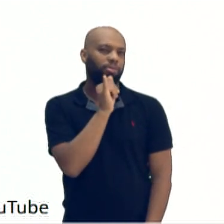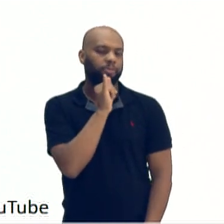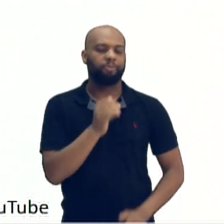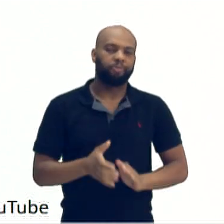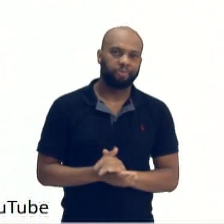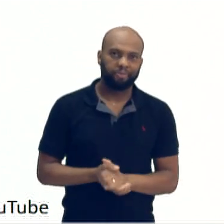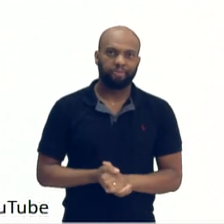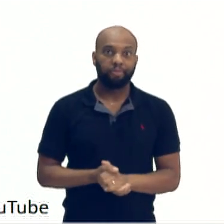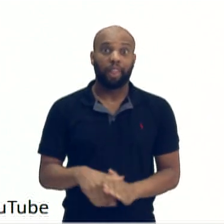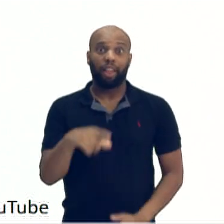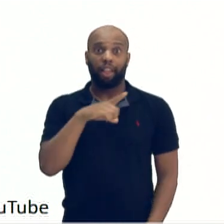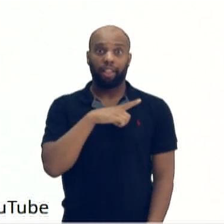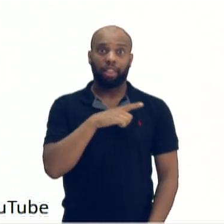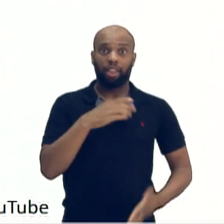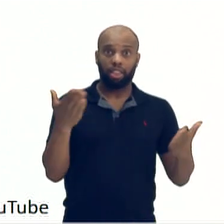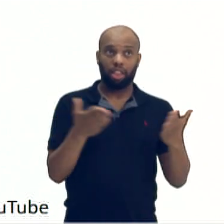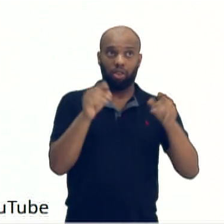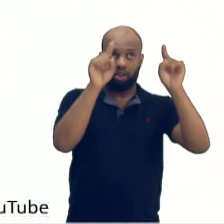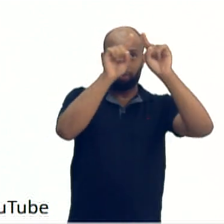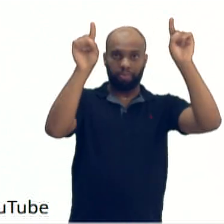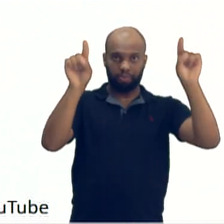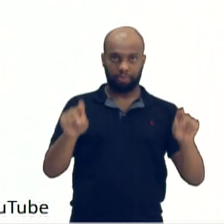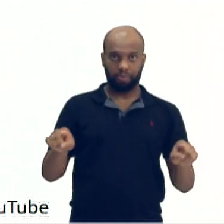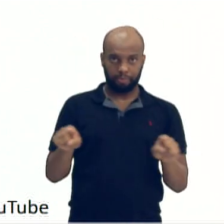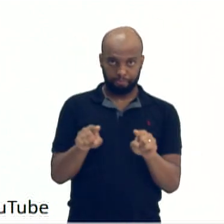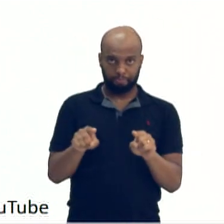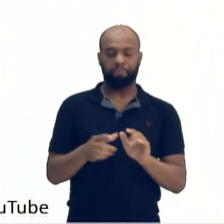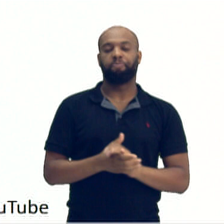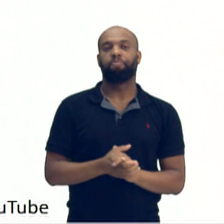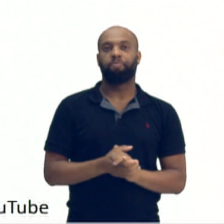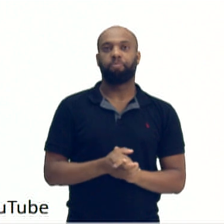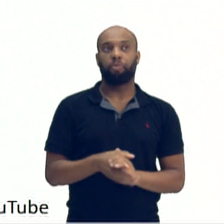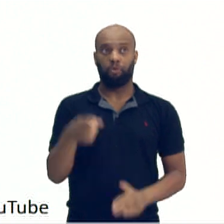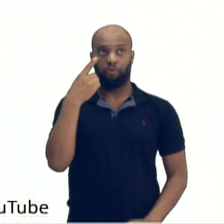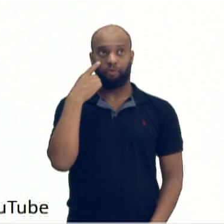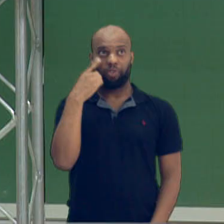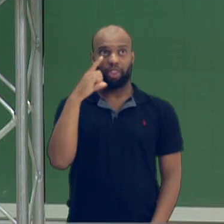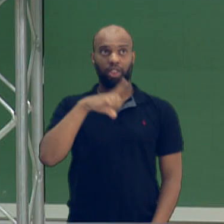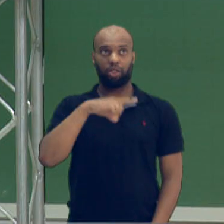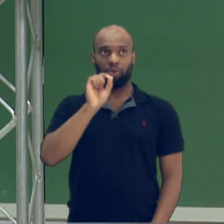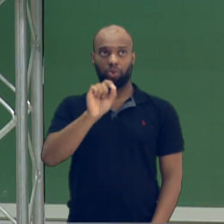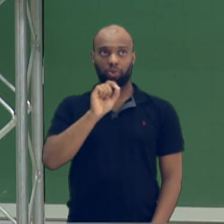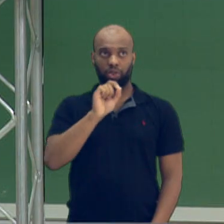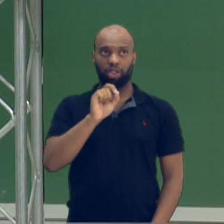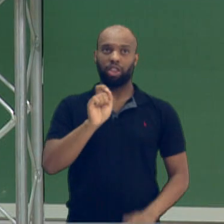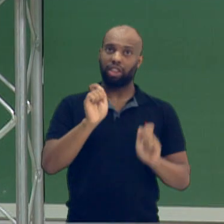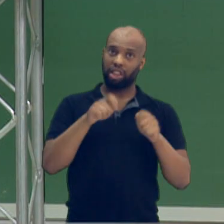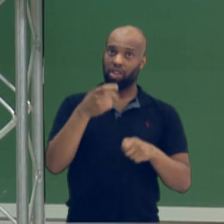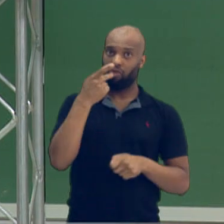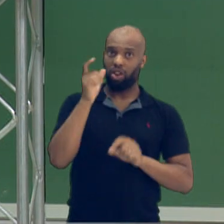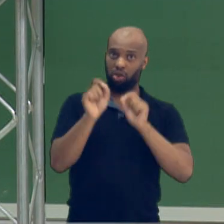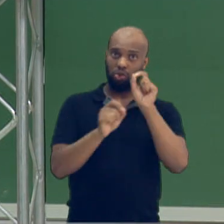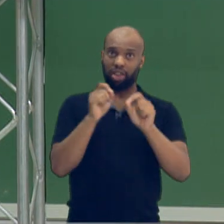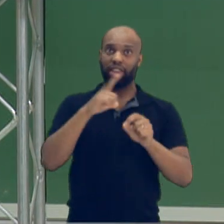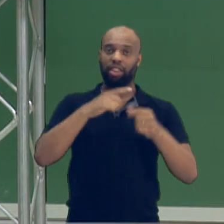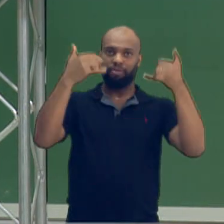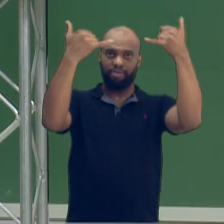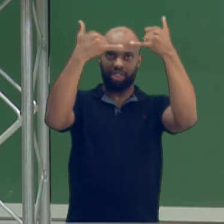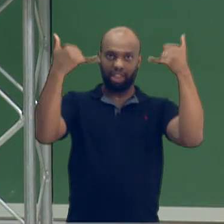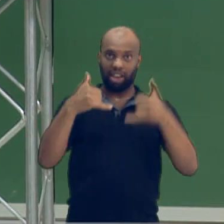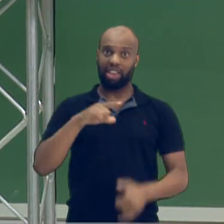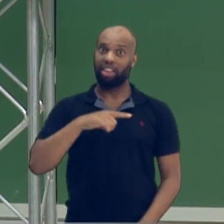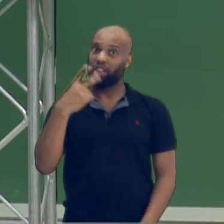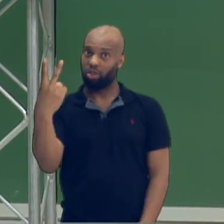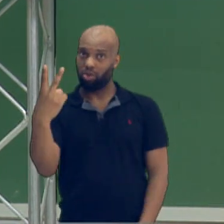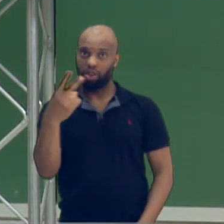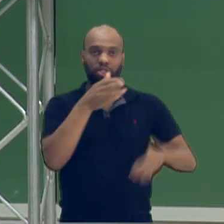disso. Tenho aqui uma primeira matriz, tá certo? Então, nessa primeira matriz, o que eu posso dizer? Que ela tem duas